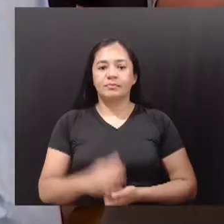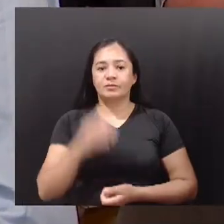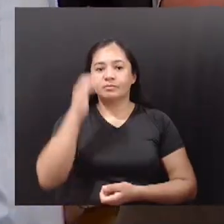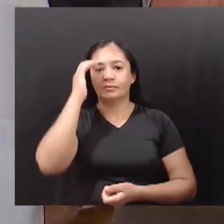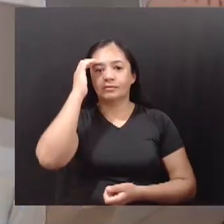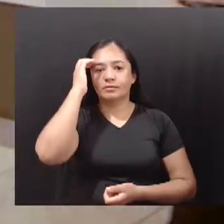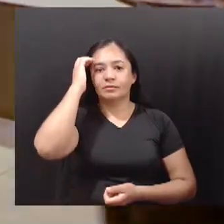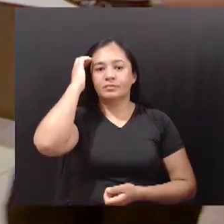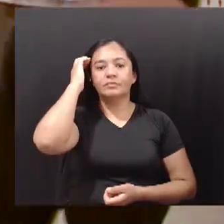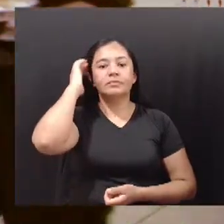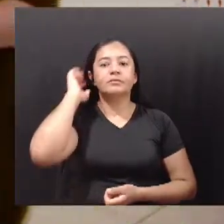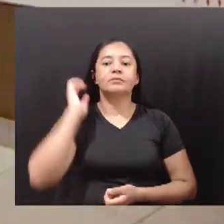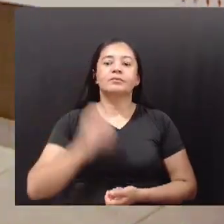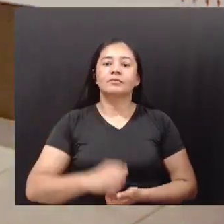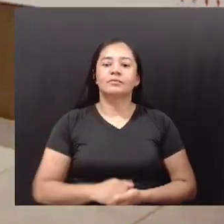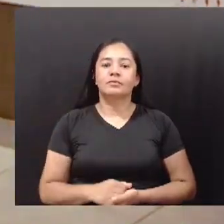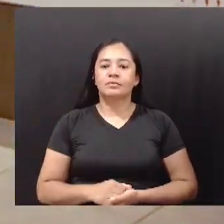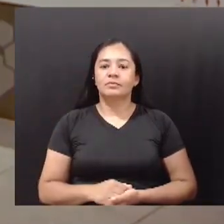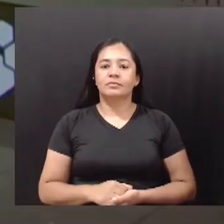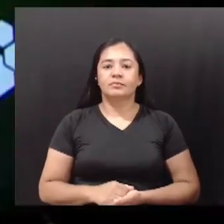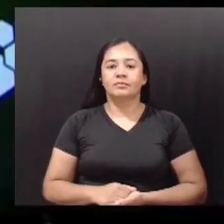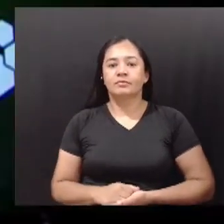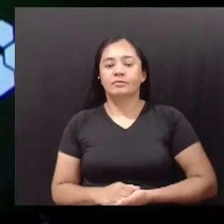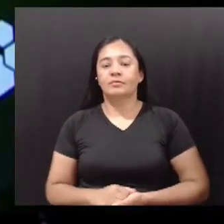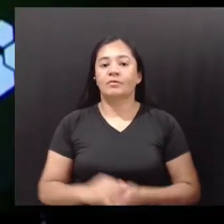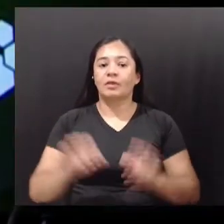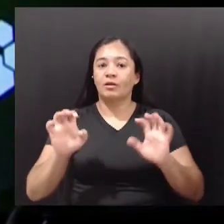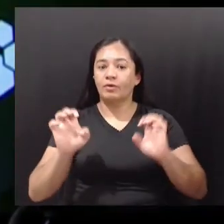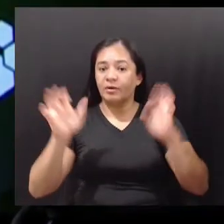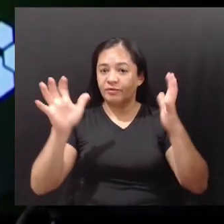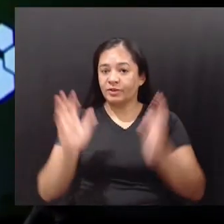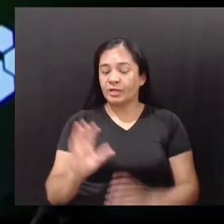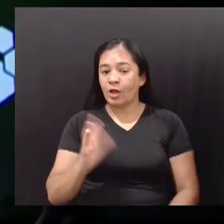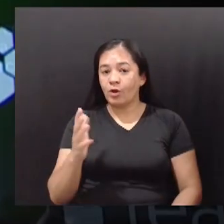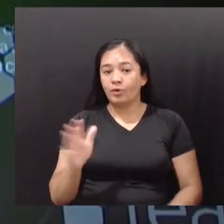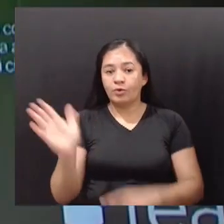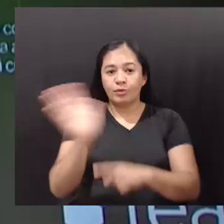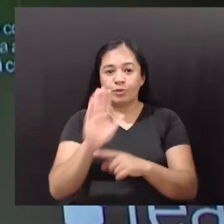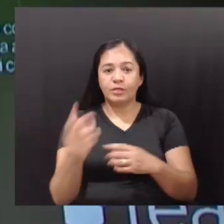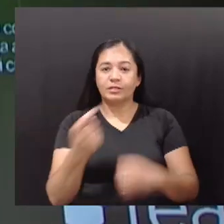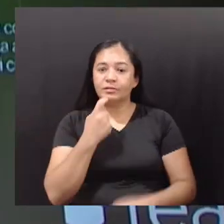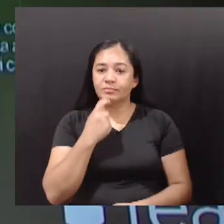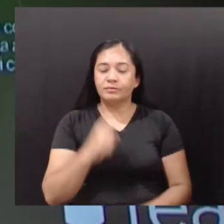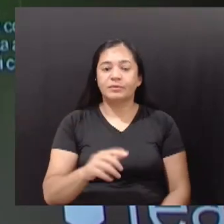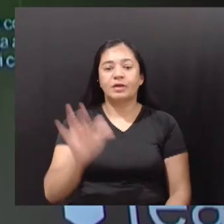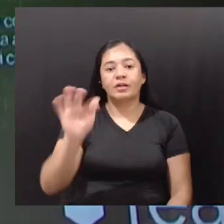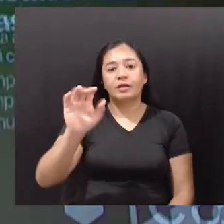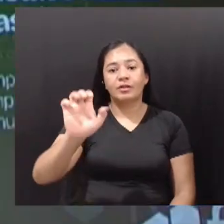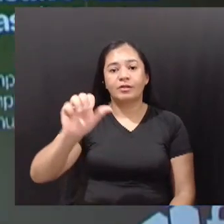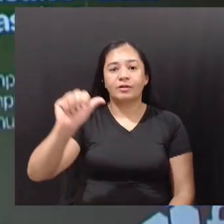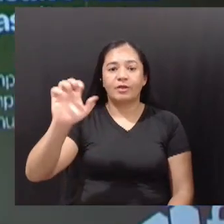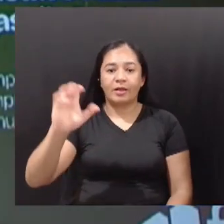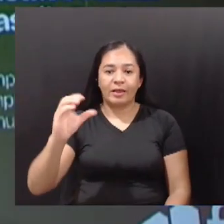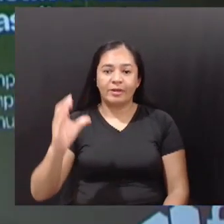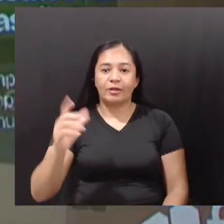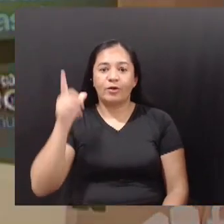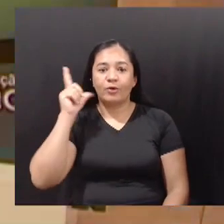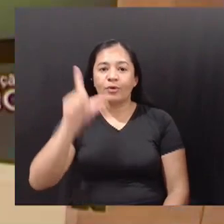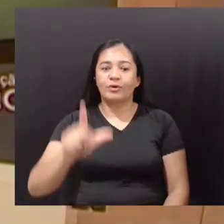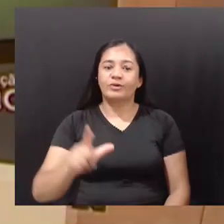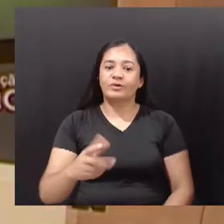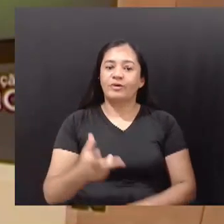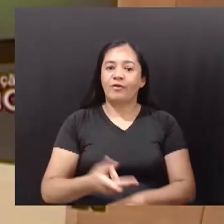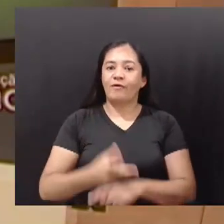Em um evento realizado em um cinema de Campinas, a Fundação FEAC conheceu os vencedores da 25ª edição do